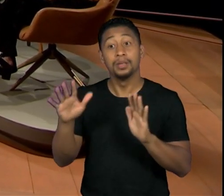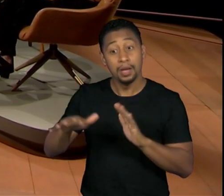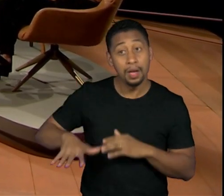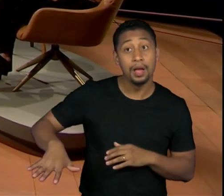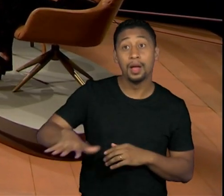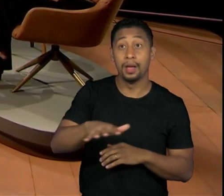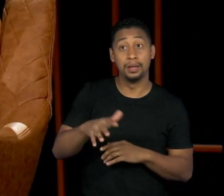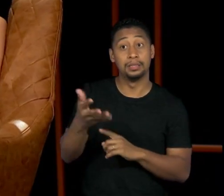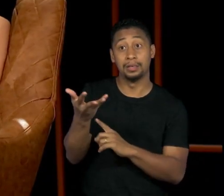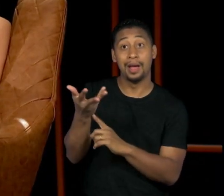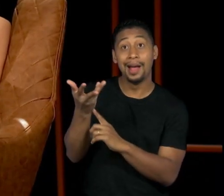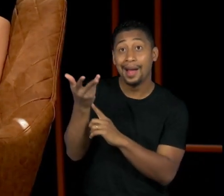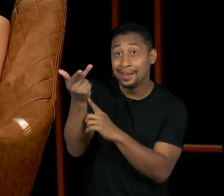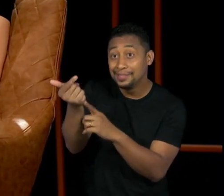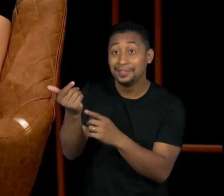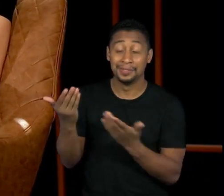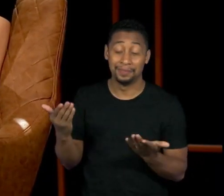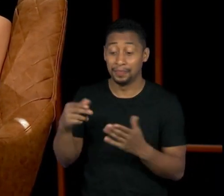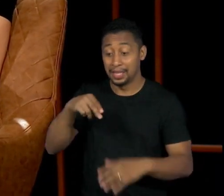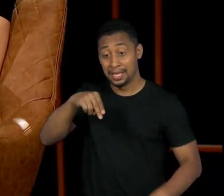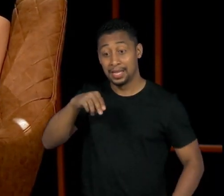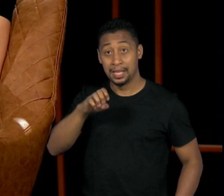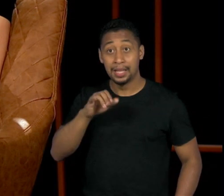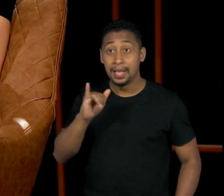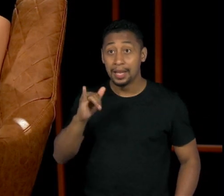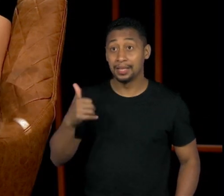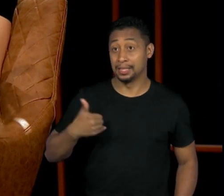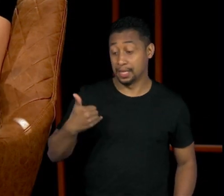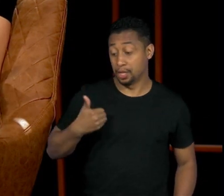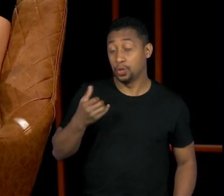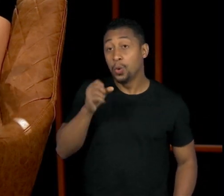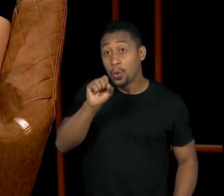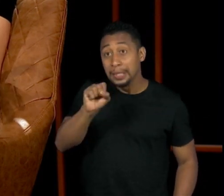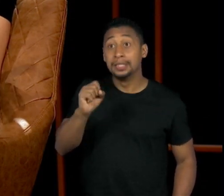mesmo, né? O que o Ney pode, 81 anos,